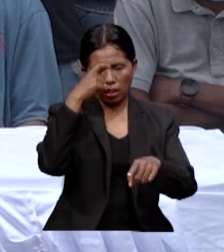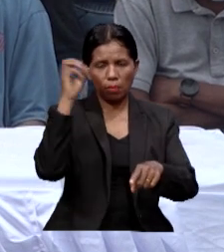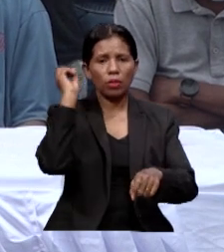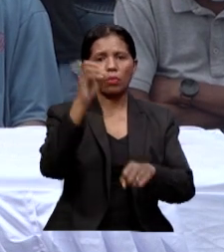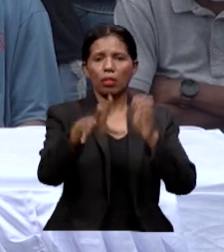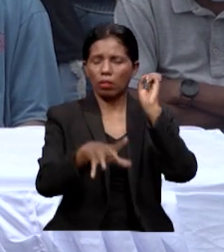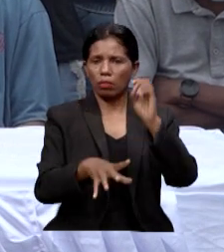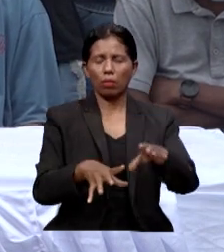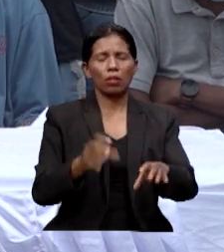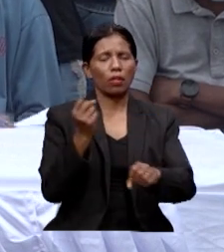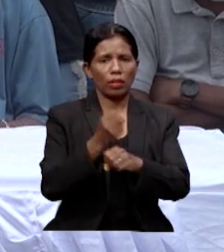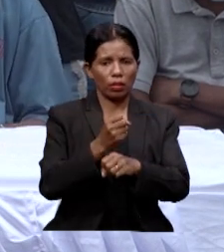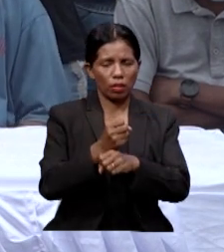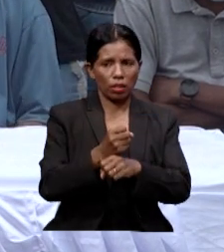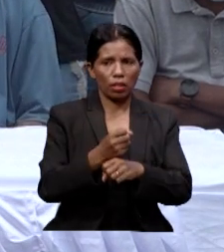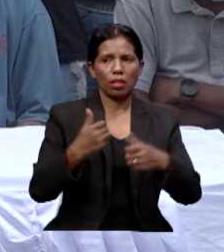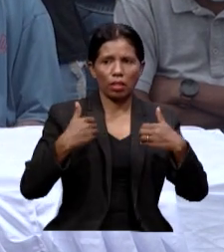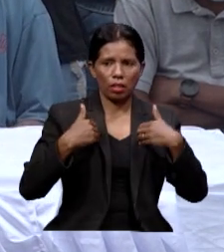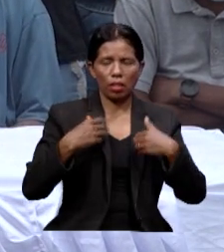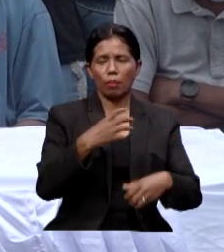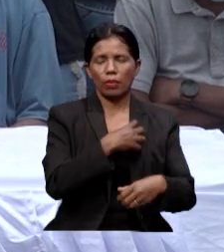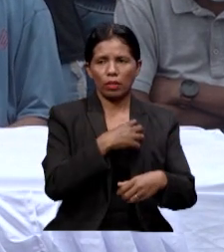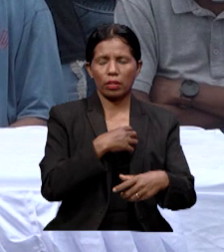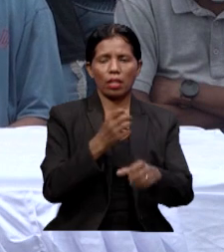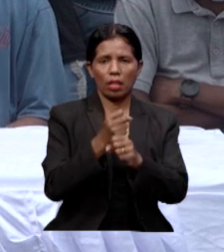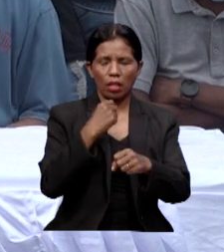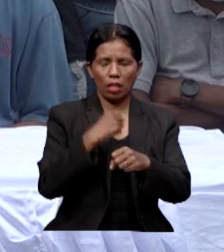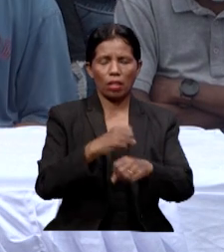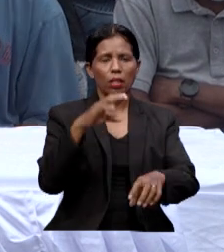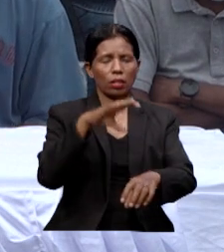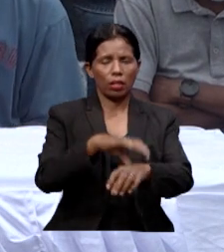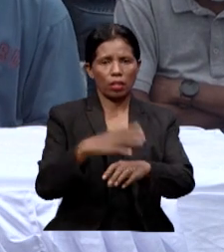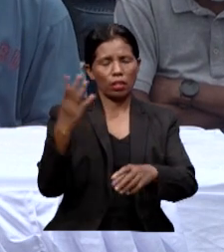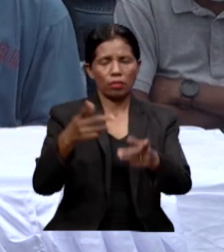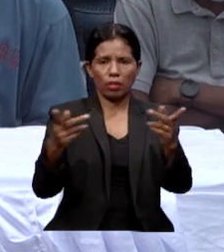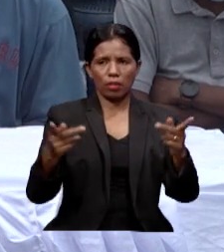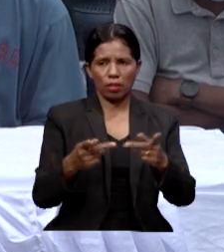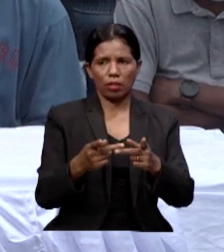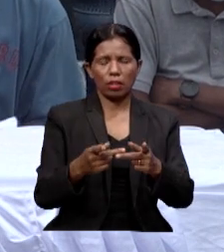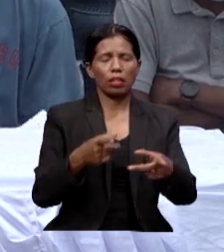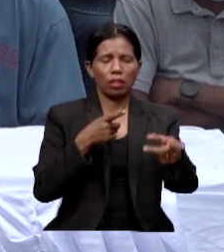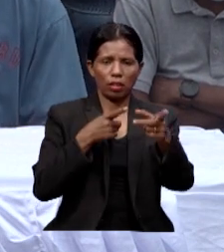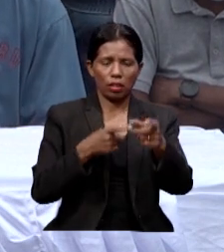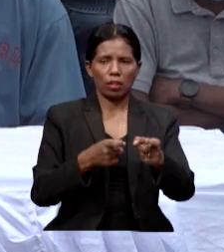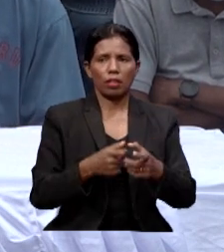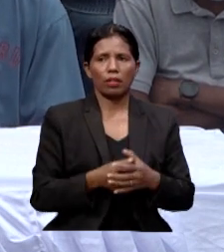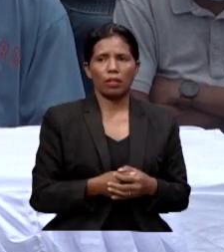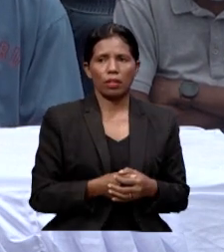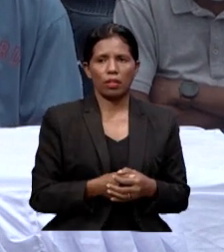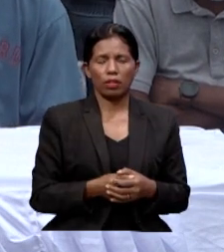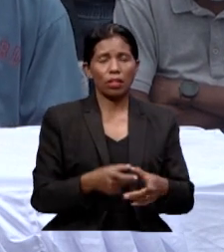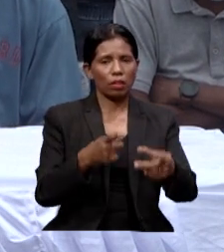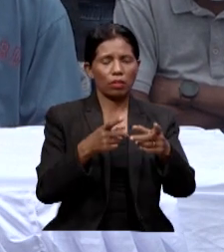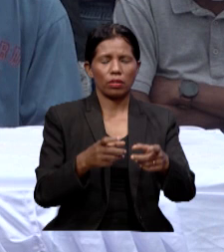né? Acontece ela, parte polícia nebe halo, atação e a treino, tiro gás